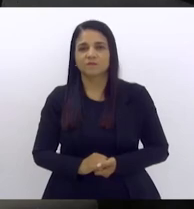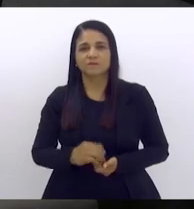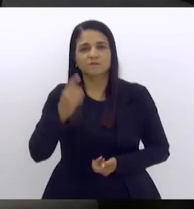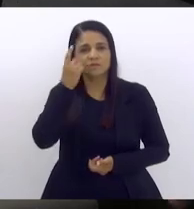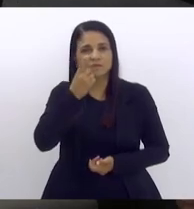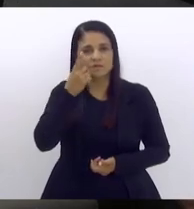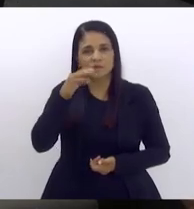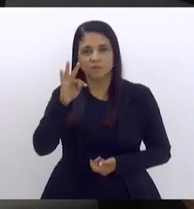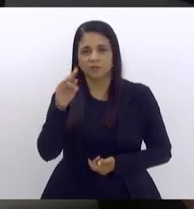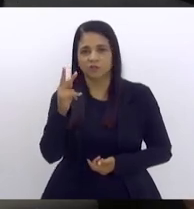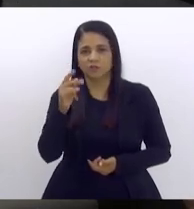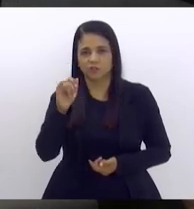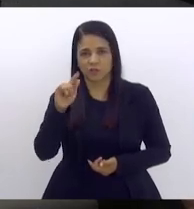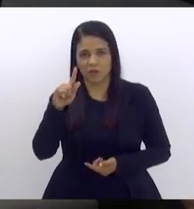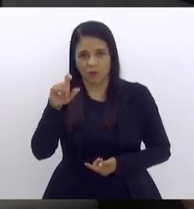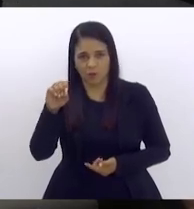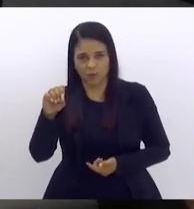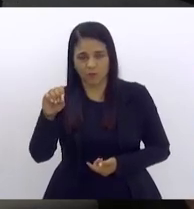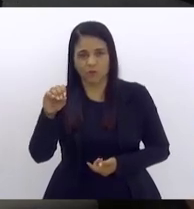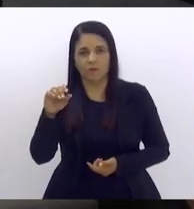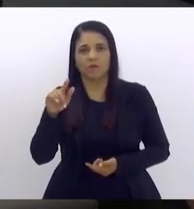Deputado Tiago Galhaço.